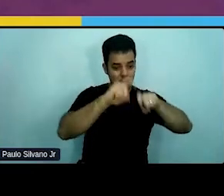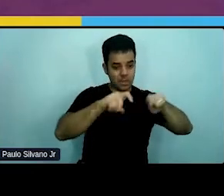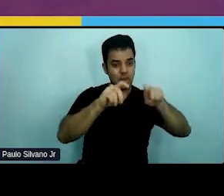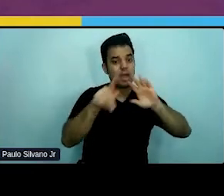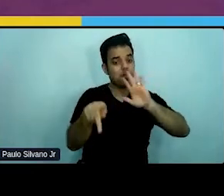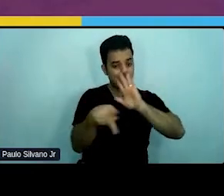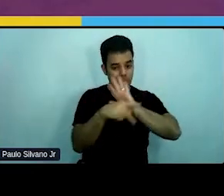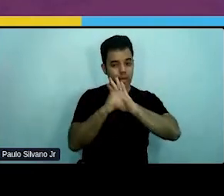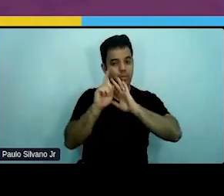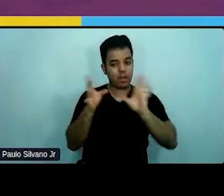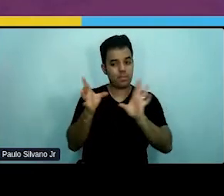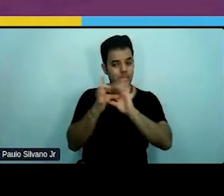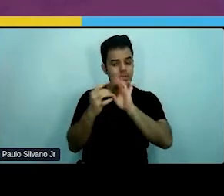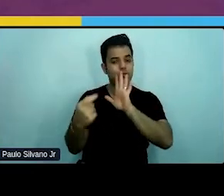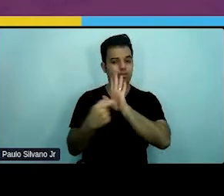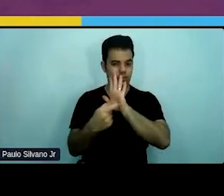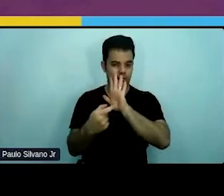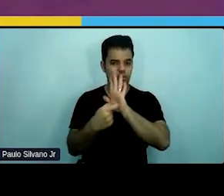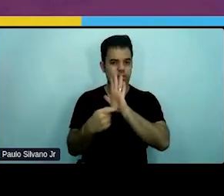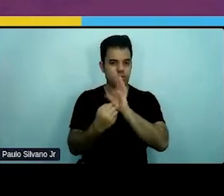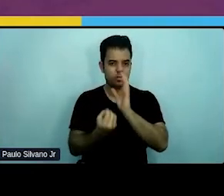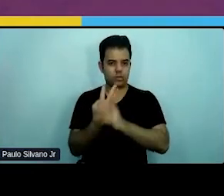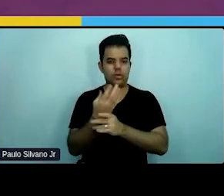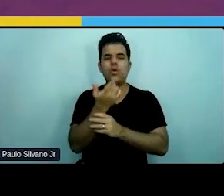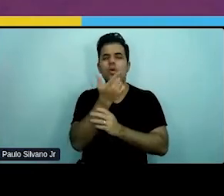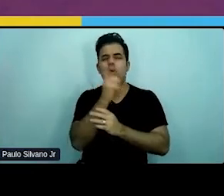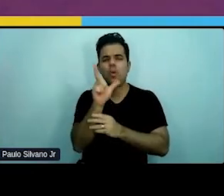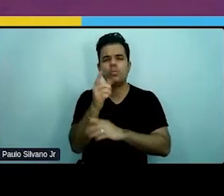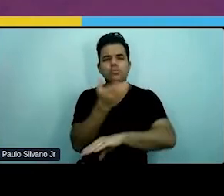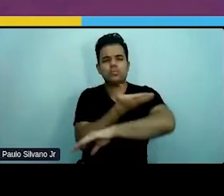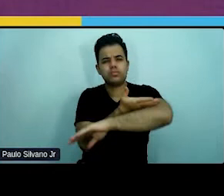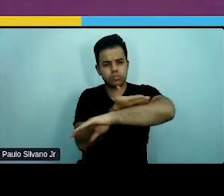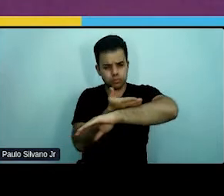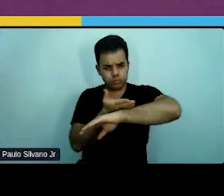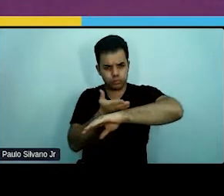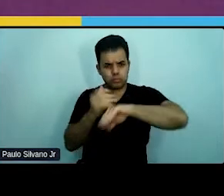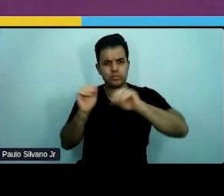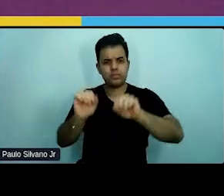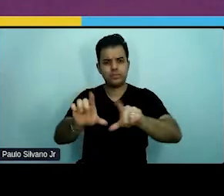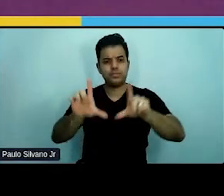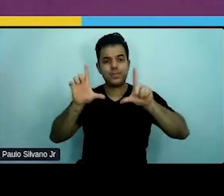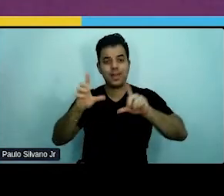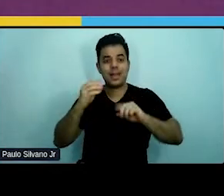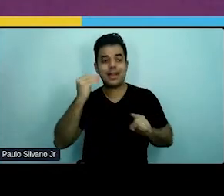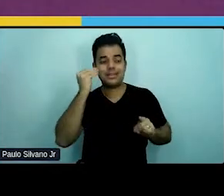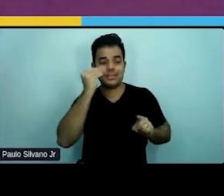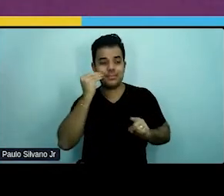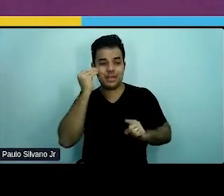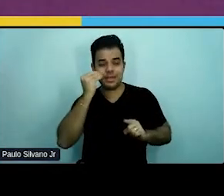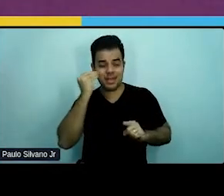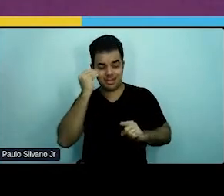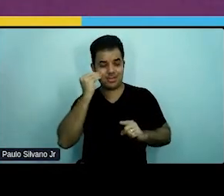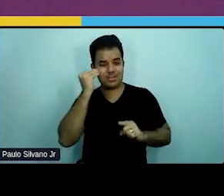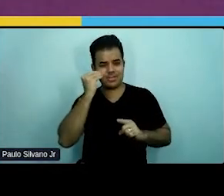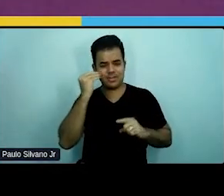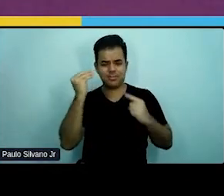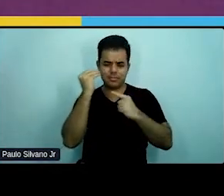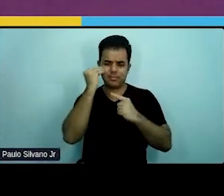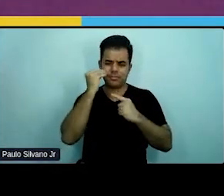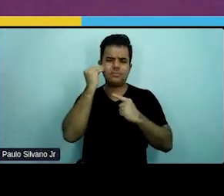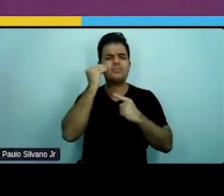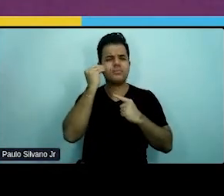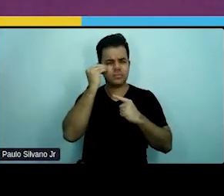a um programa de computador. Outro termo também destacado aqui, né, é a experiência, né?